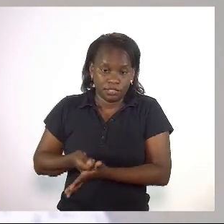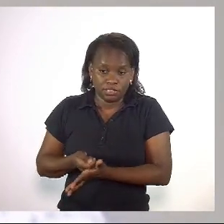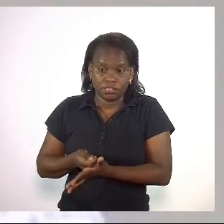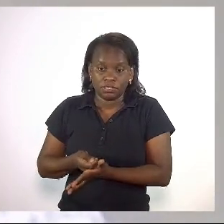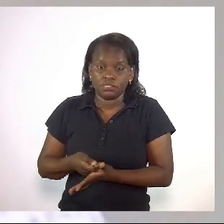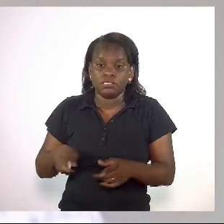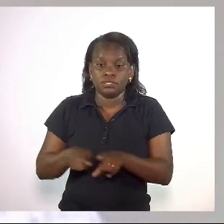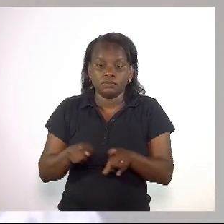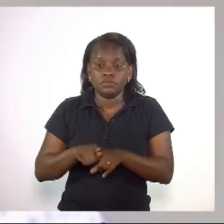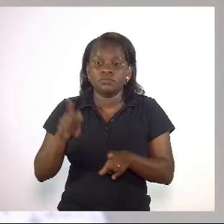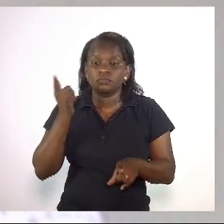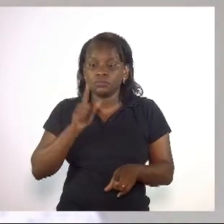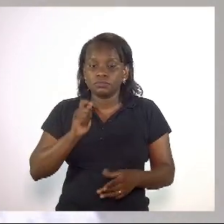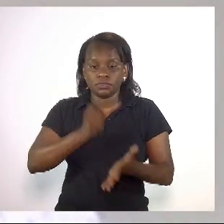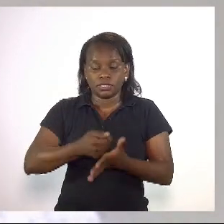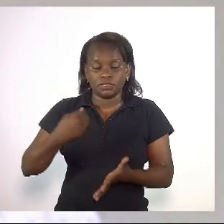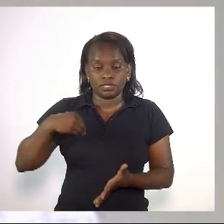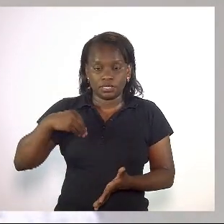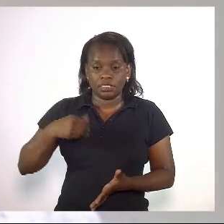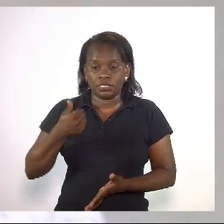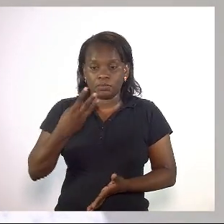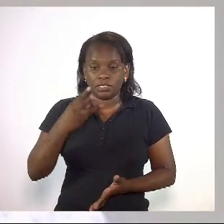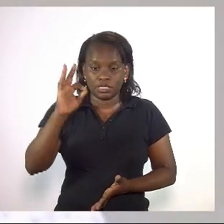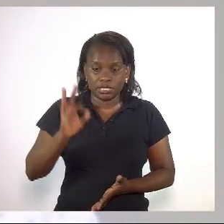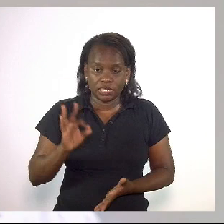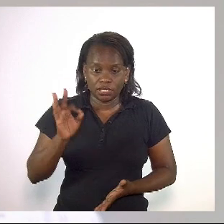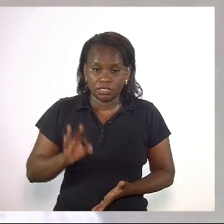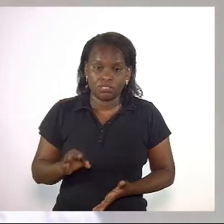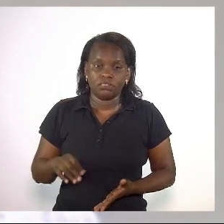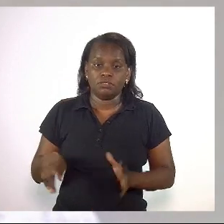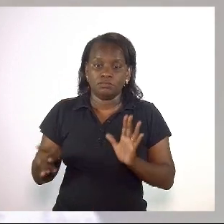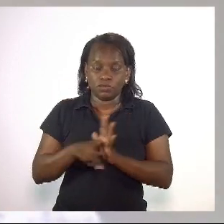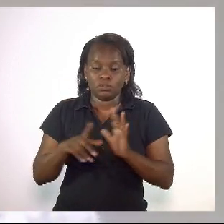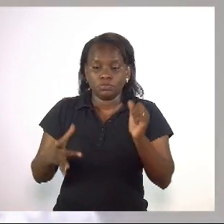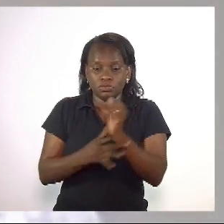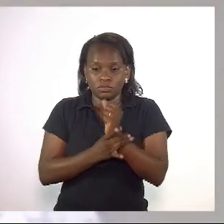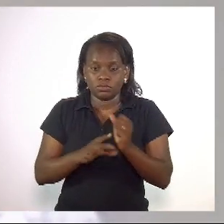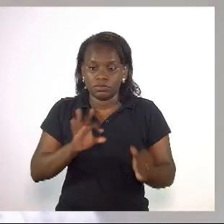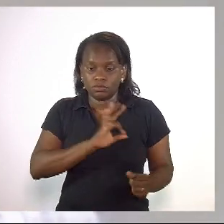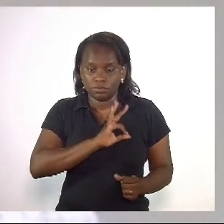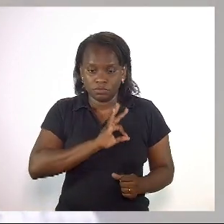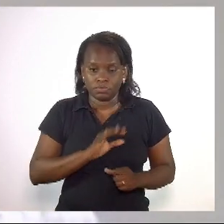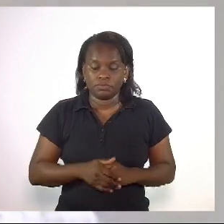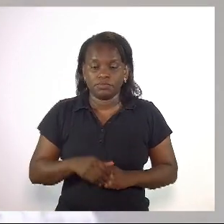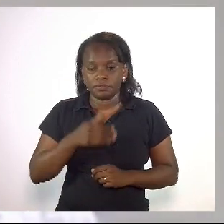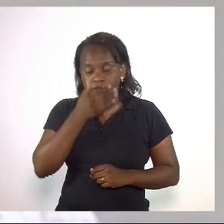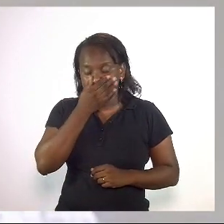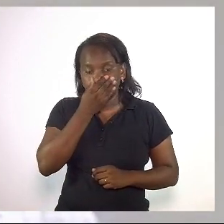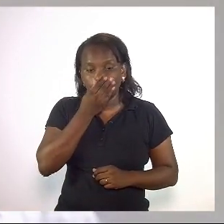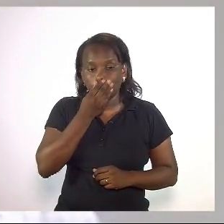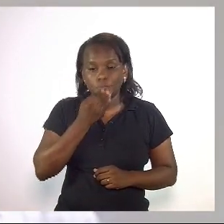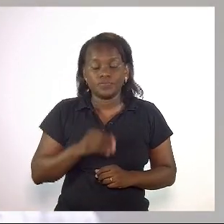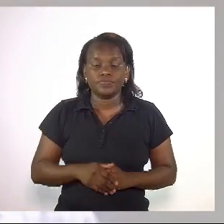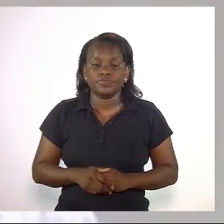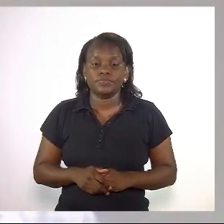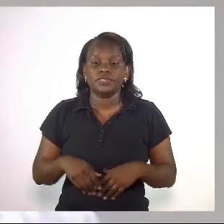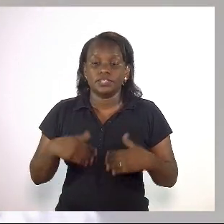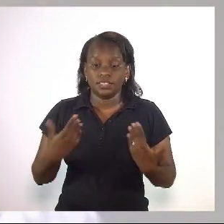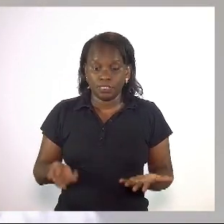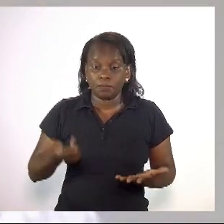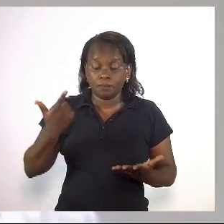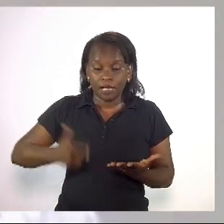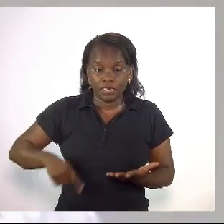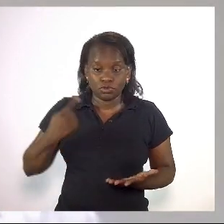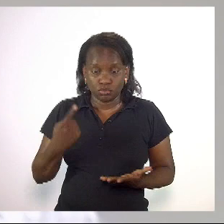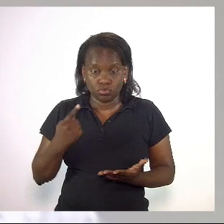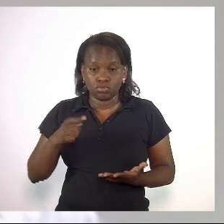e garantir o pagamento do 13º para as nossas forças de segurança. Senhores, aqui é mais um ponto onde